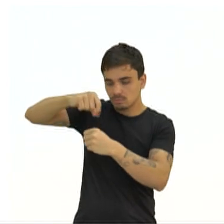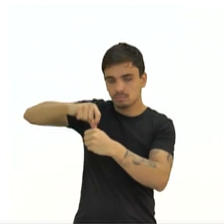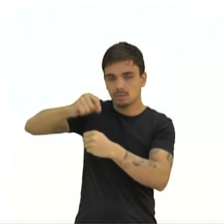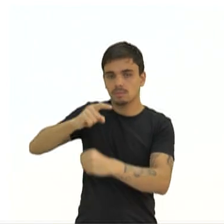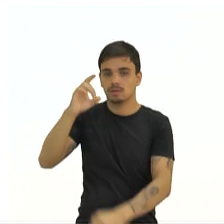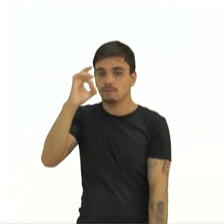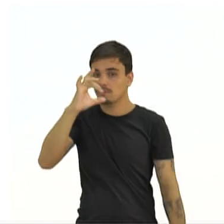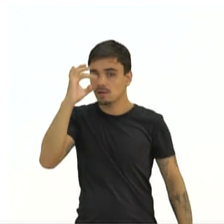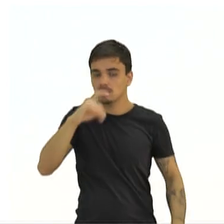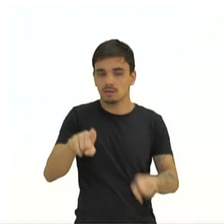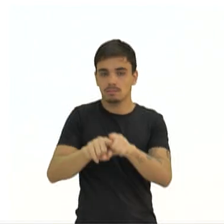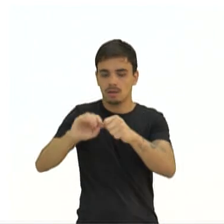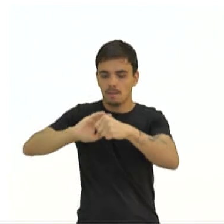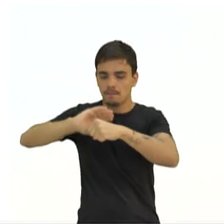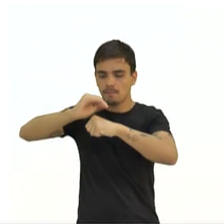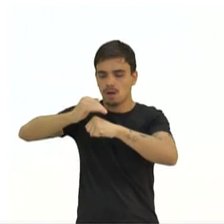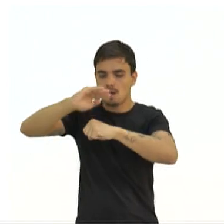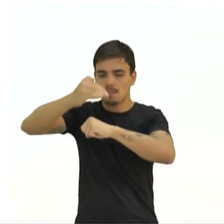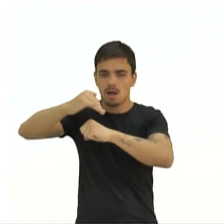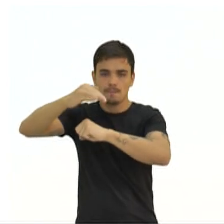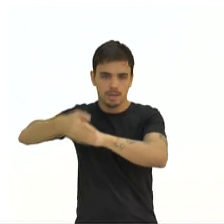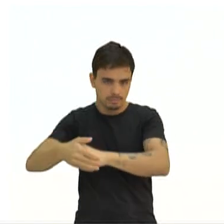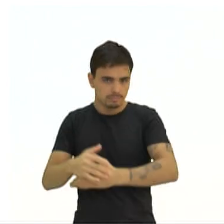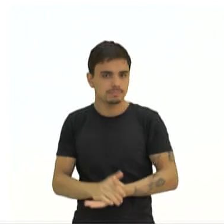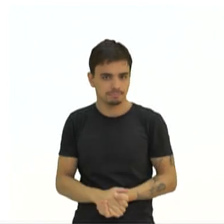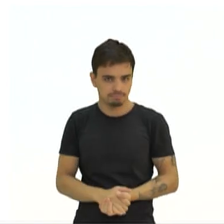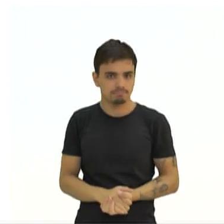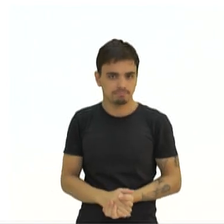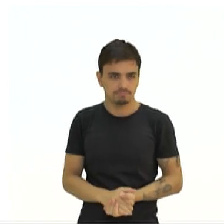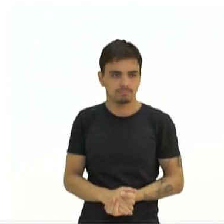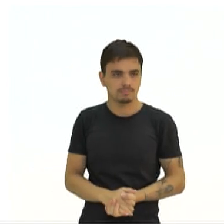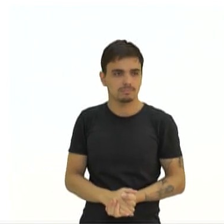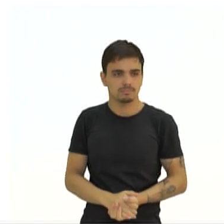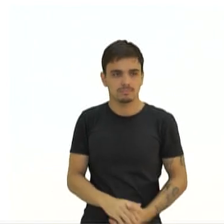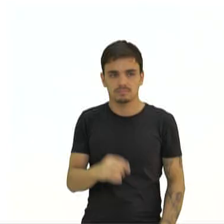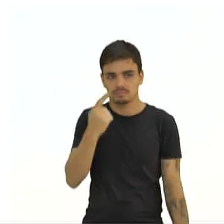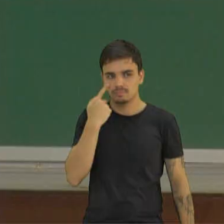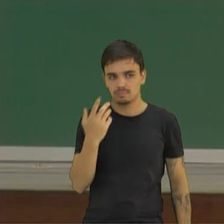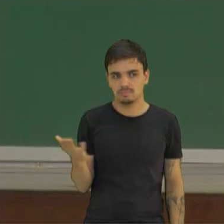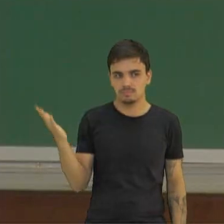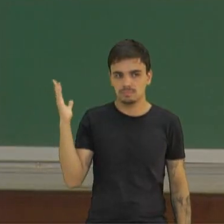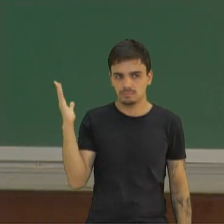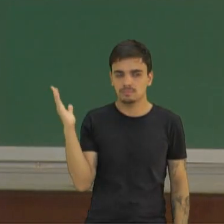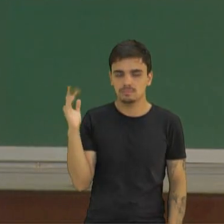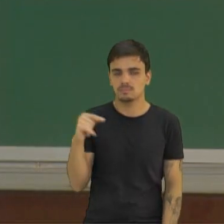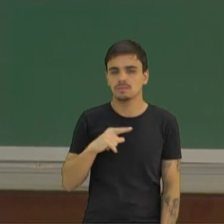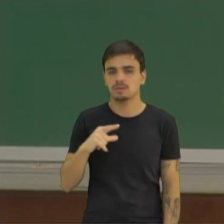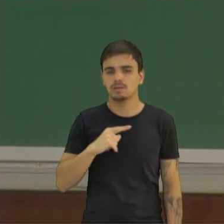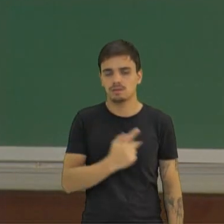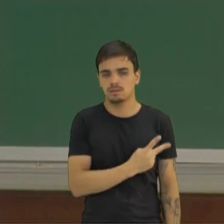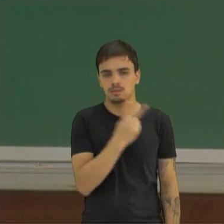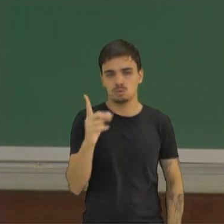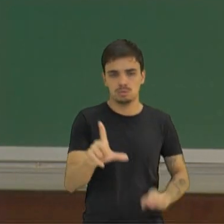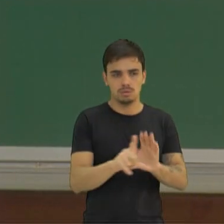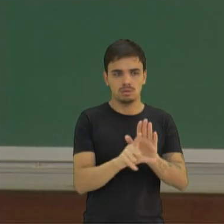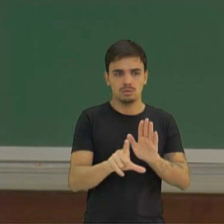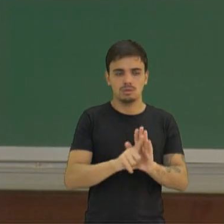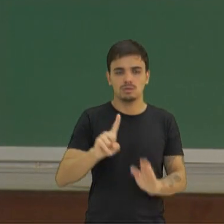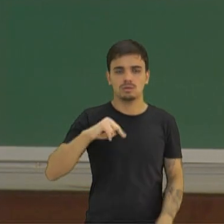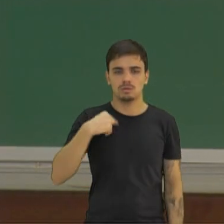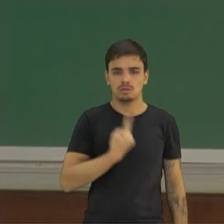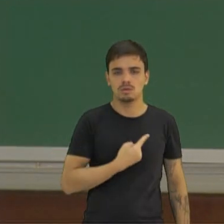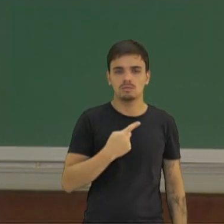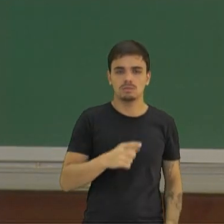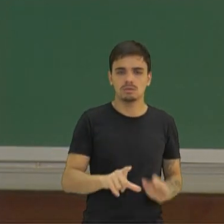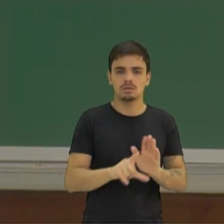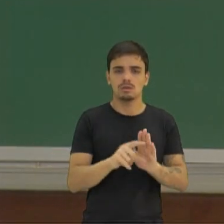semente verde e aspecto rugoso Tá certo a esta segunda lei nós chamamos